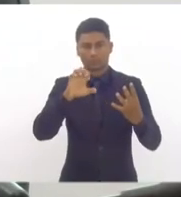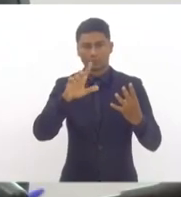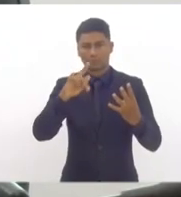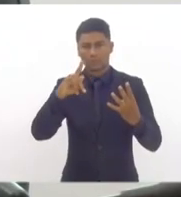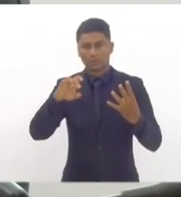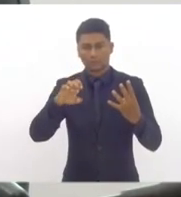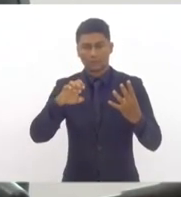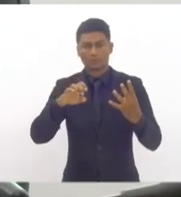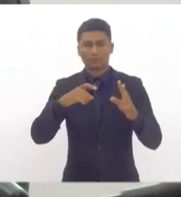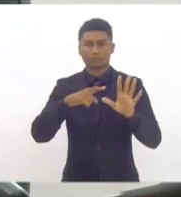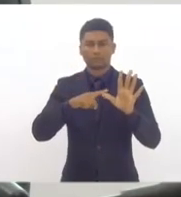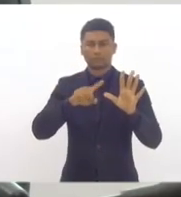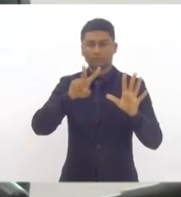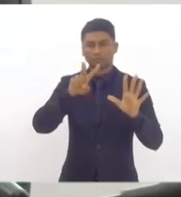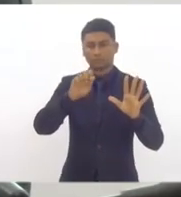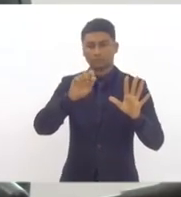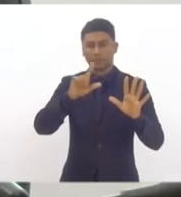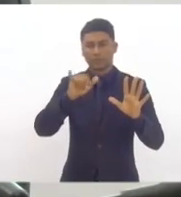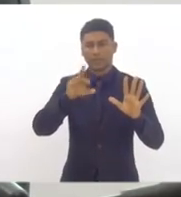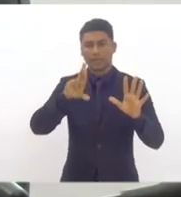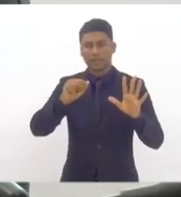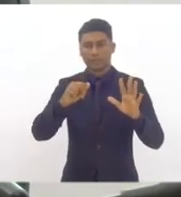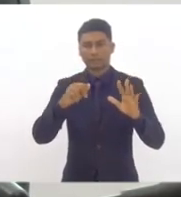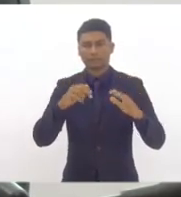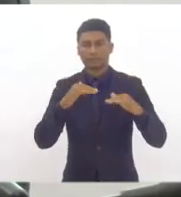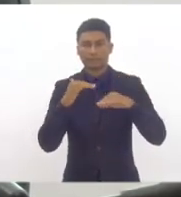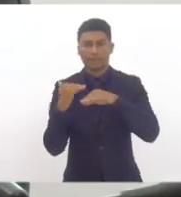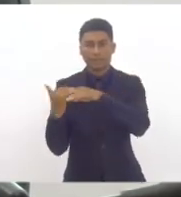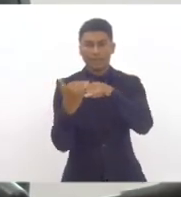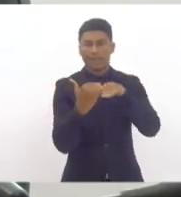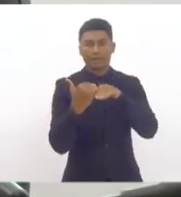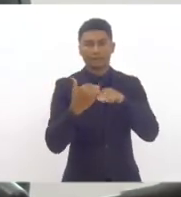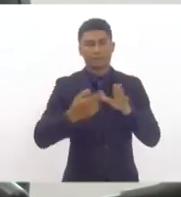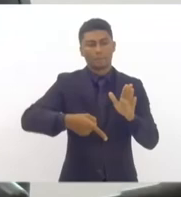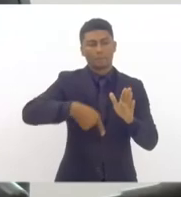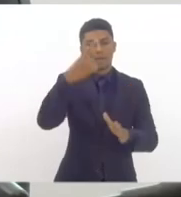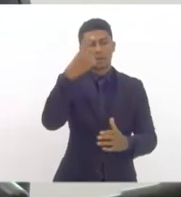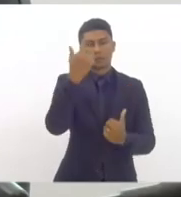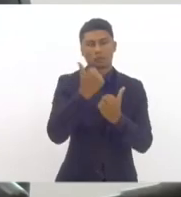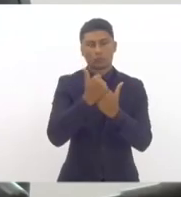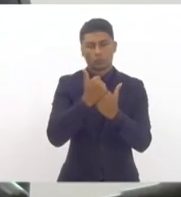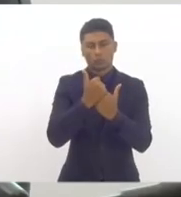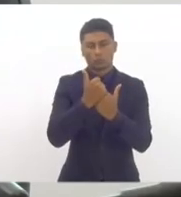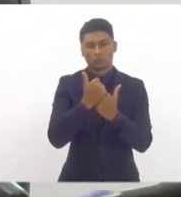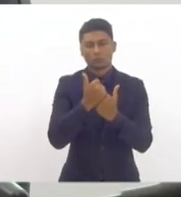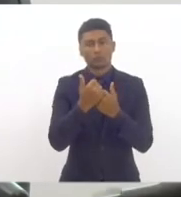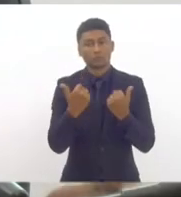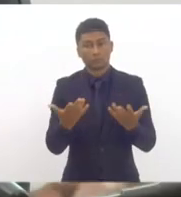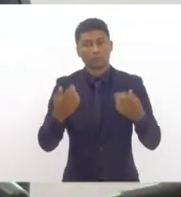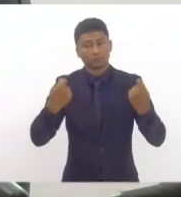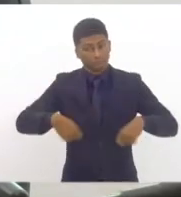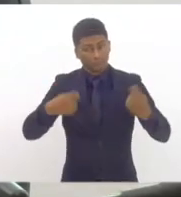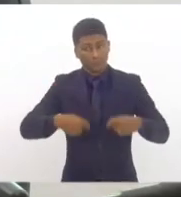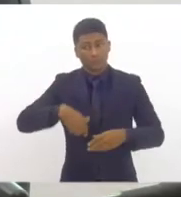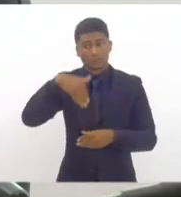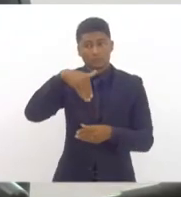e Valéria Rocha Pedro empatados em primeira suplência. Portanto, nós temos que fazer um